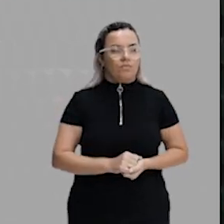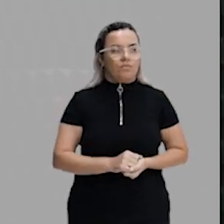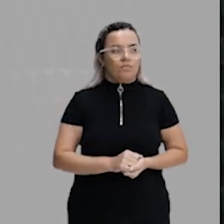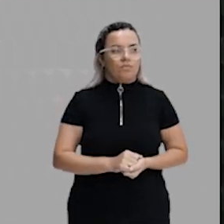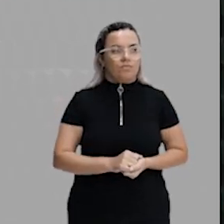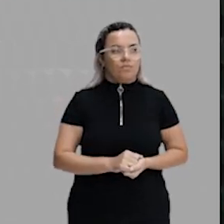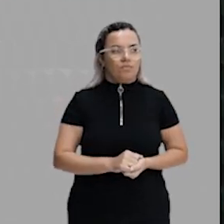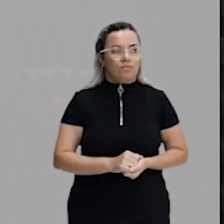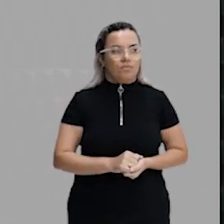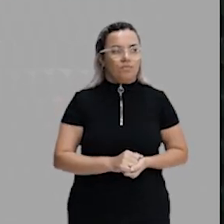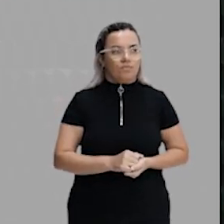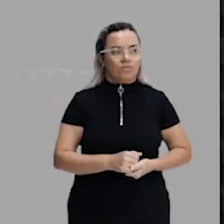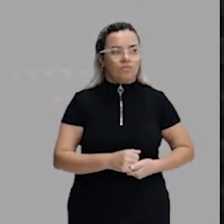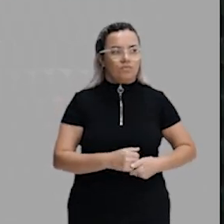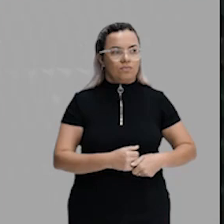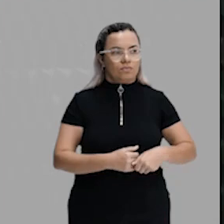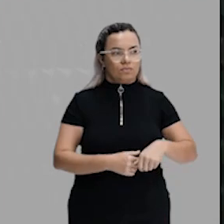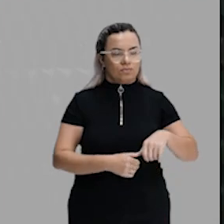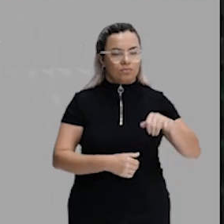corrente elétrica 1, ó,